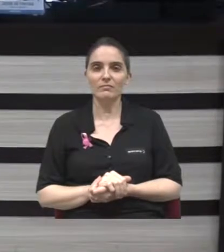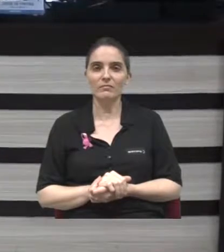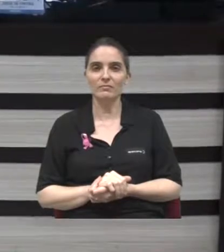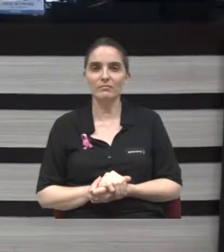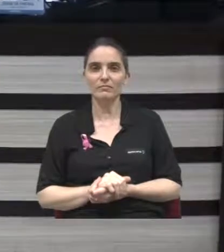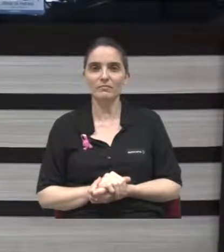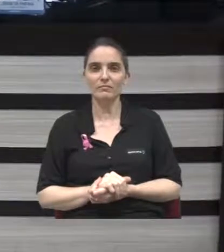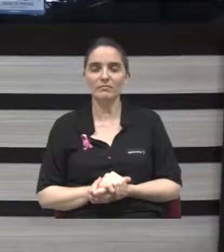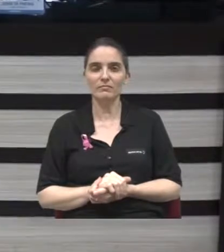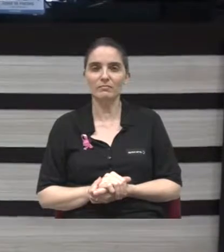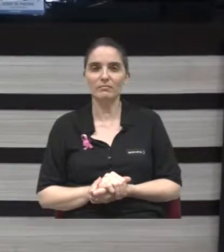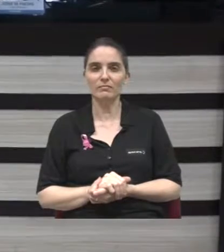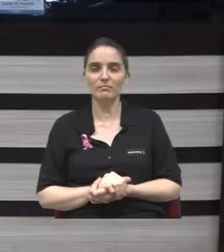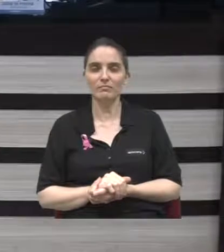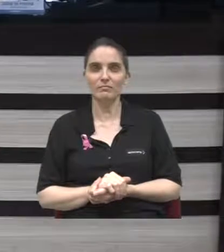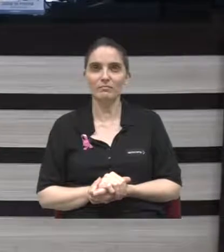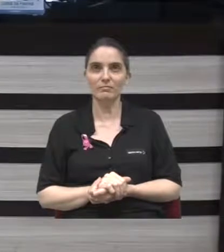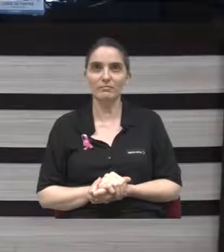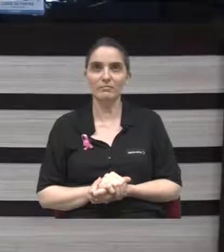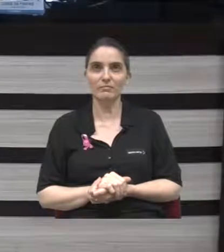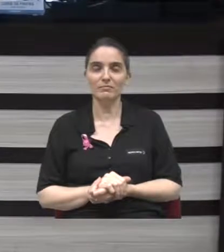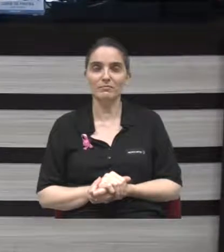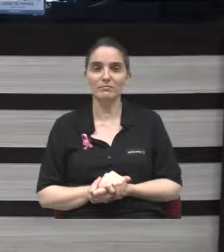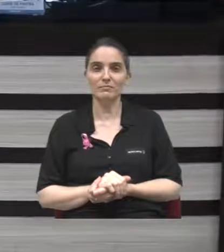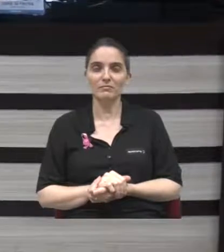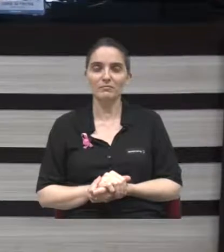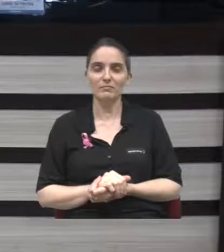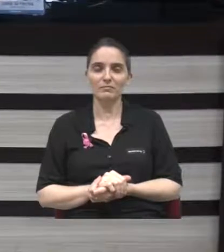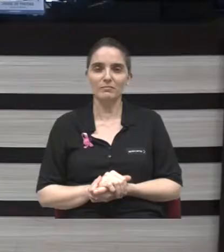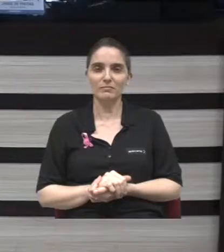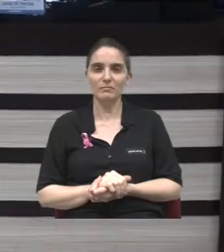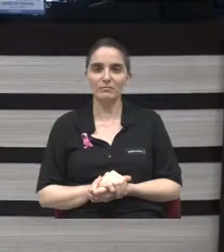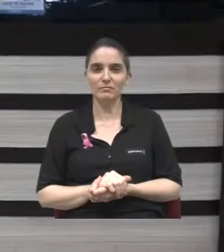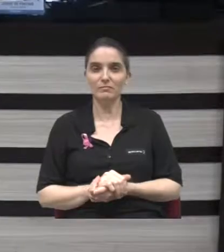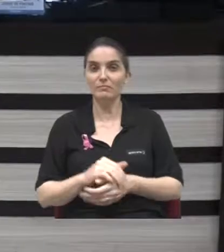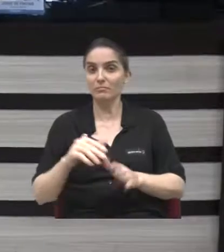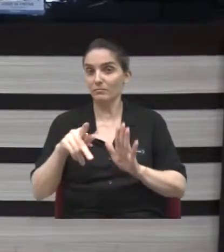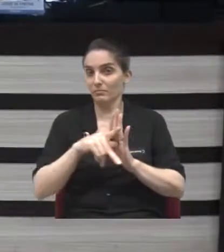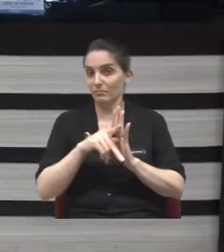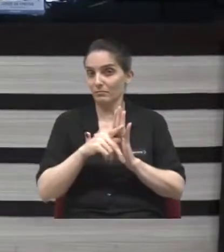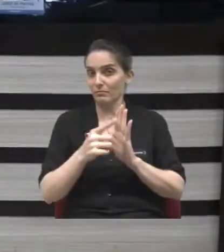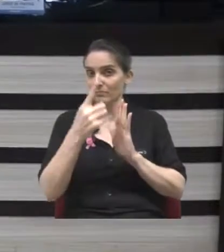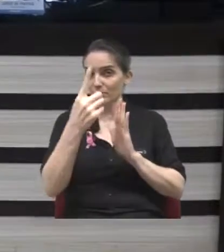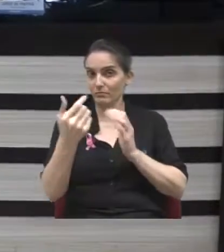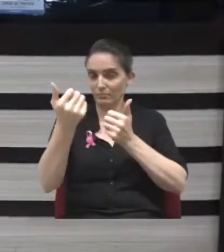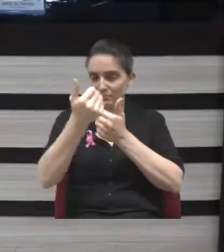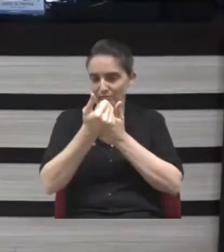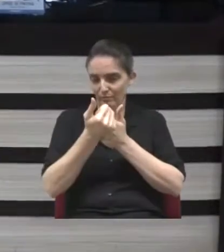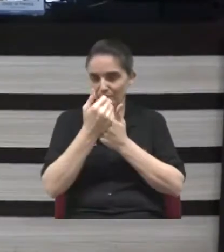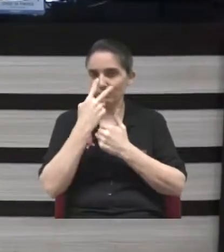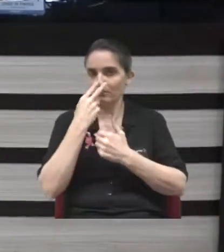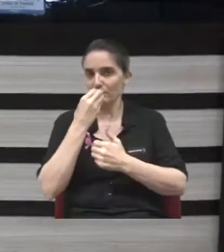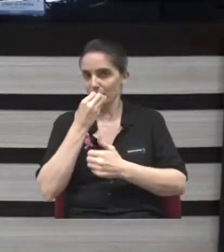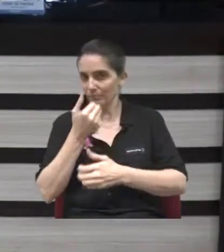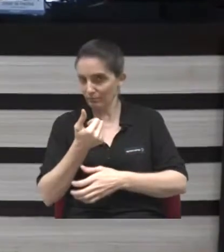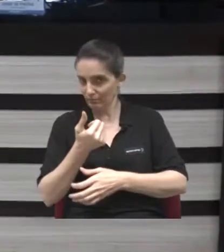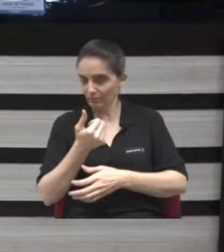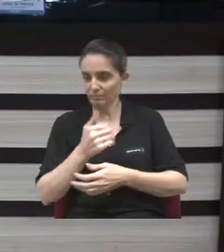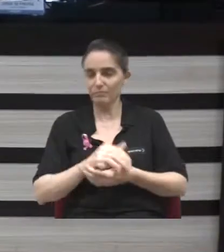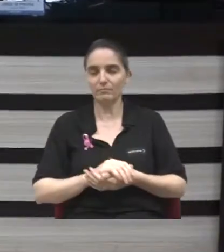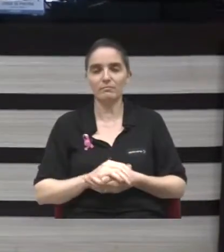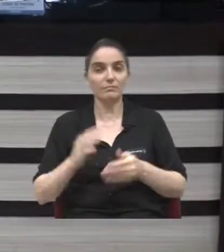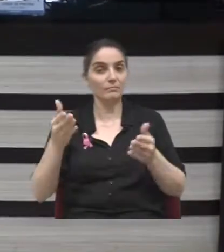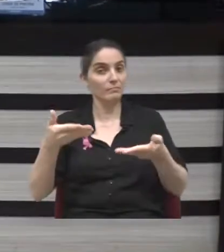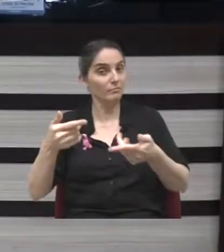E da outras providências. O projeto contém um substitutivo e o parecer é favorável. Está